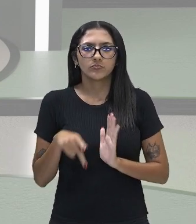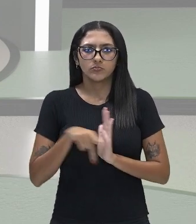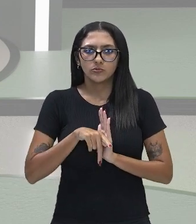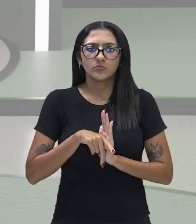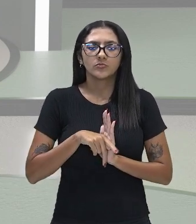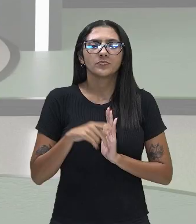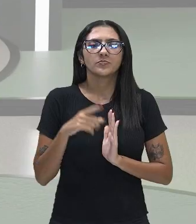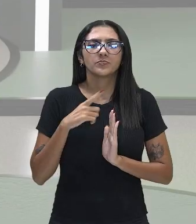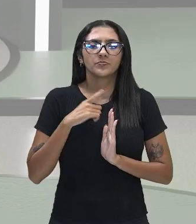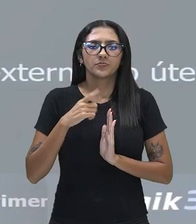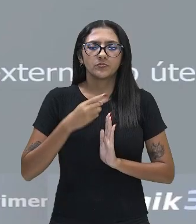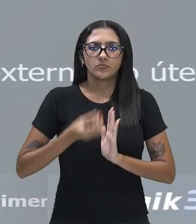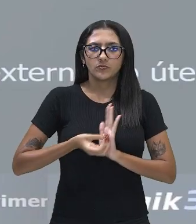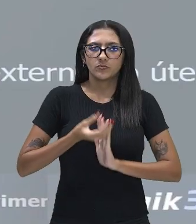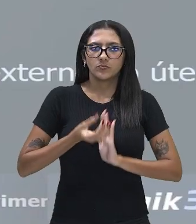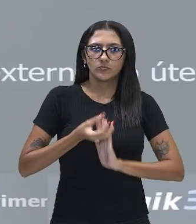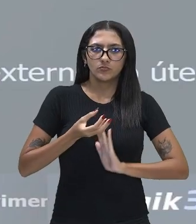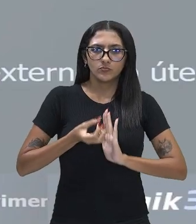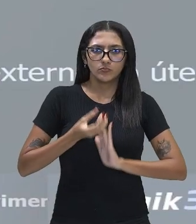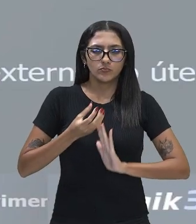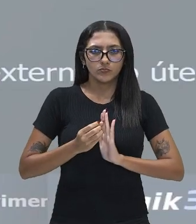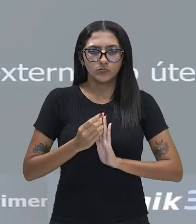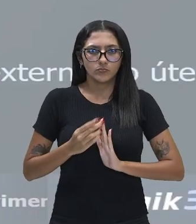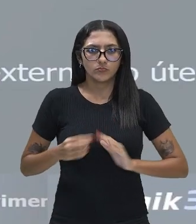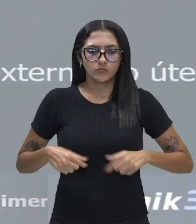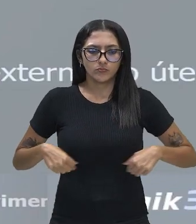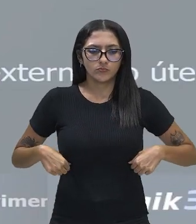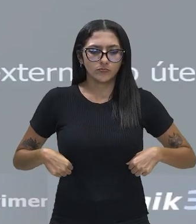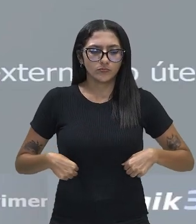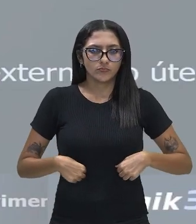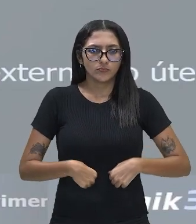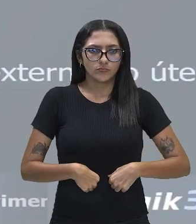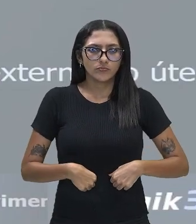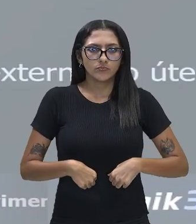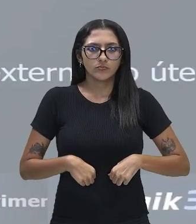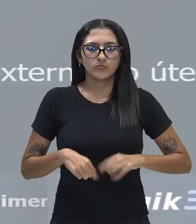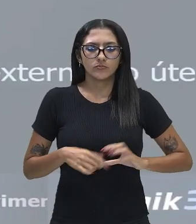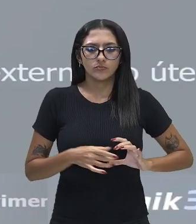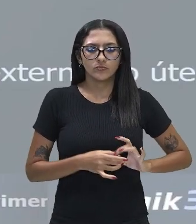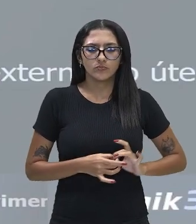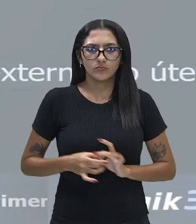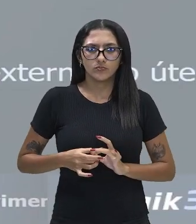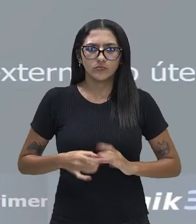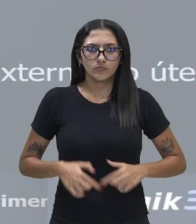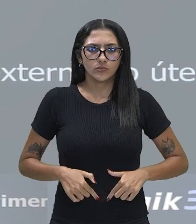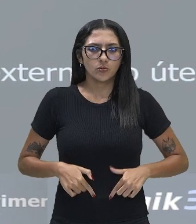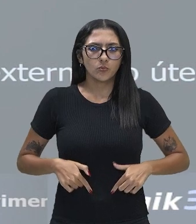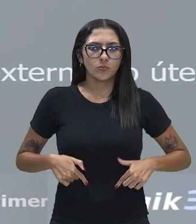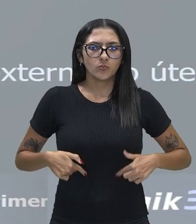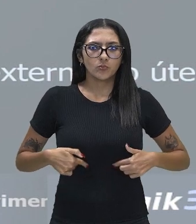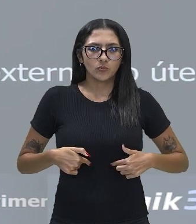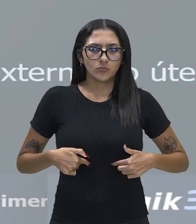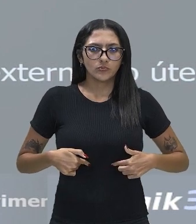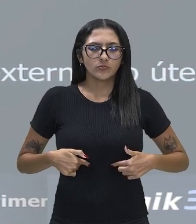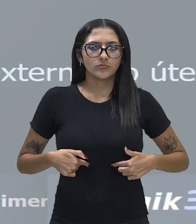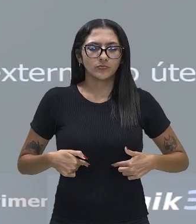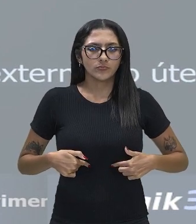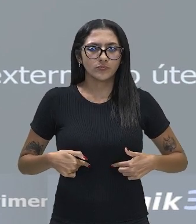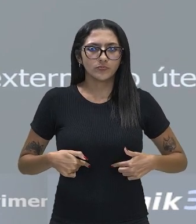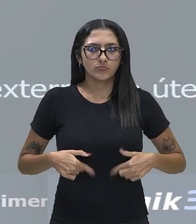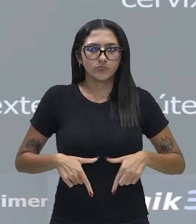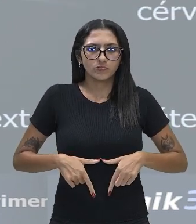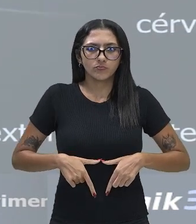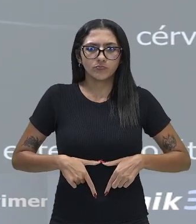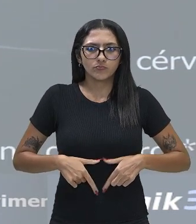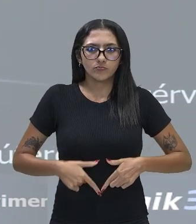percorrer o ligamento ovariano, a nossa tuba uterina, até